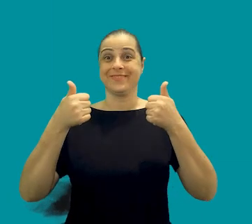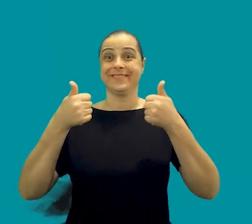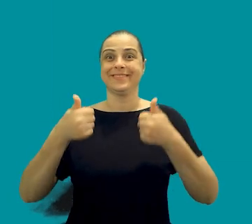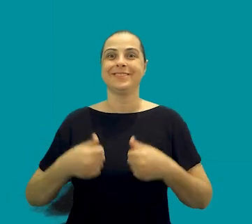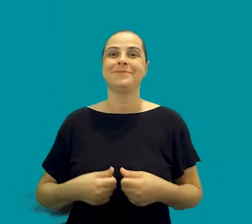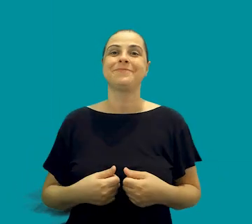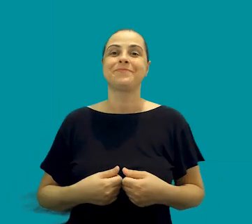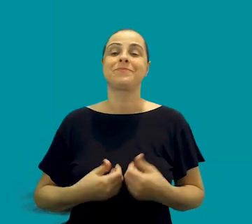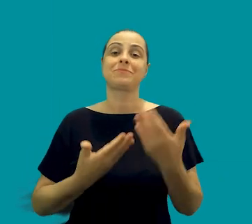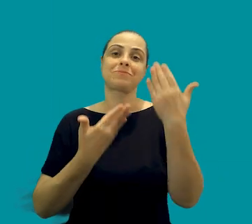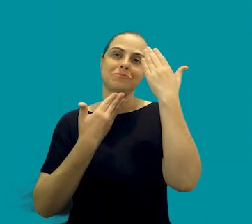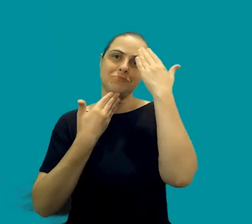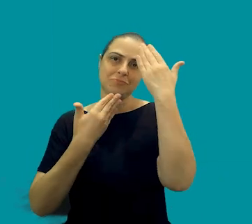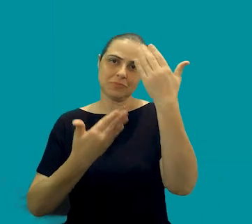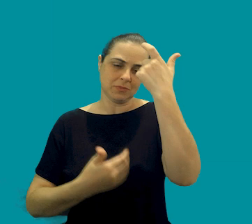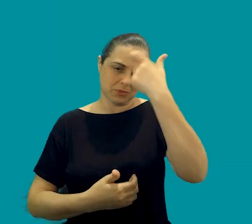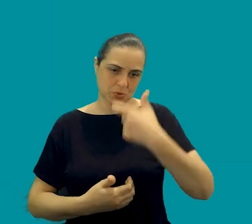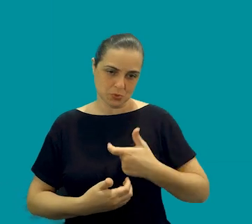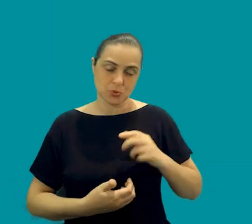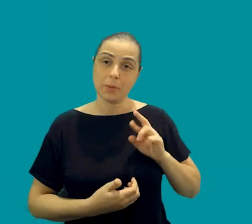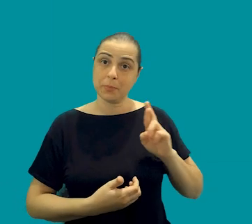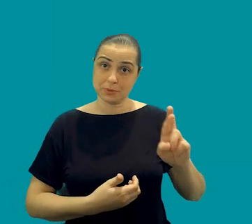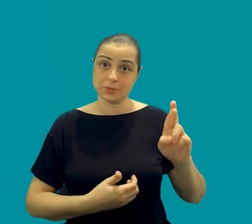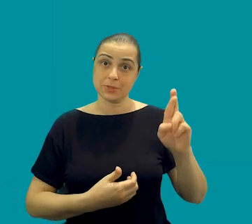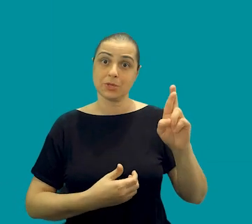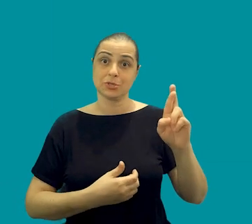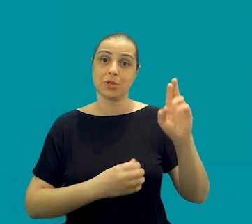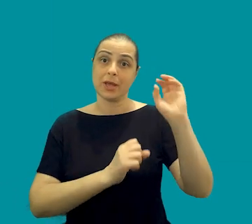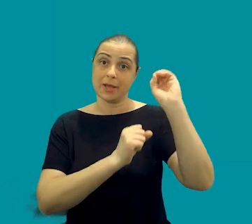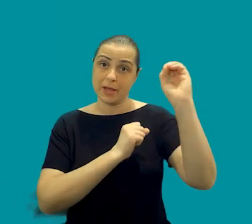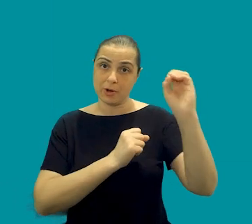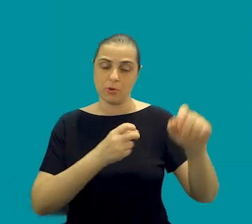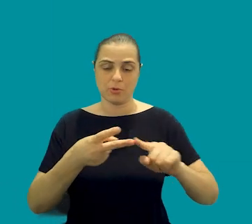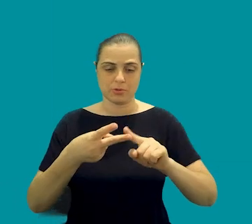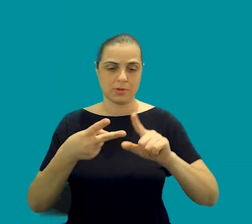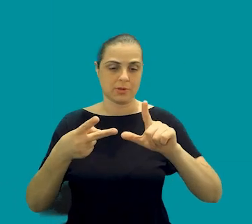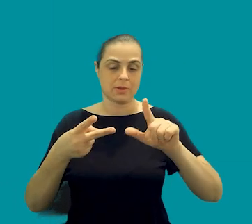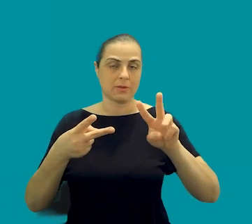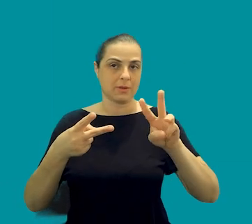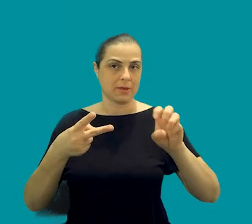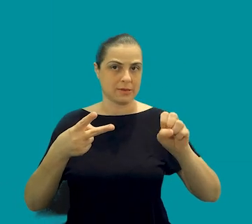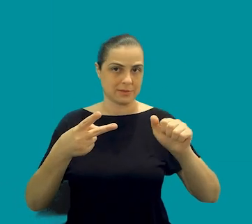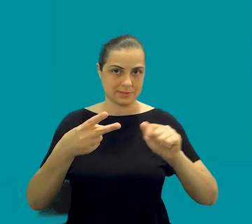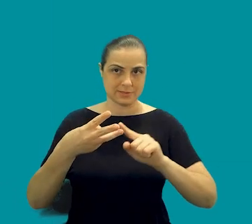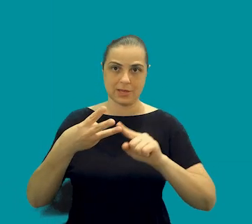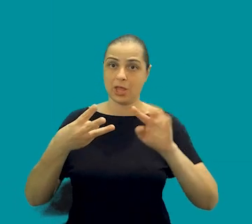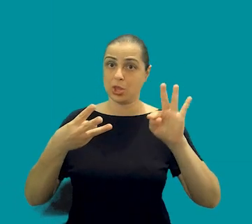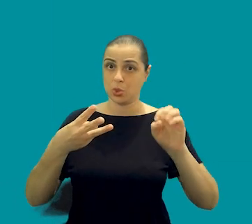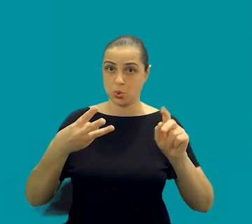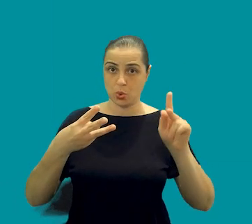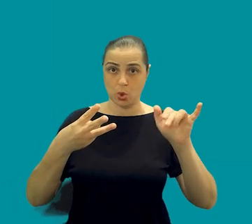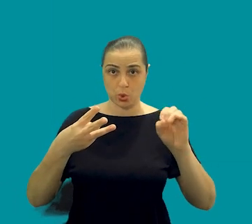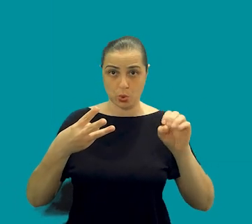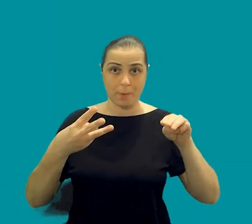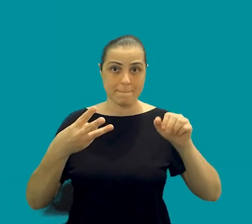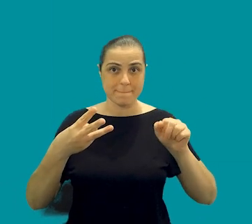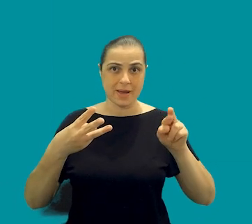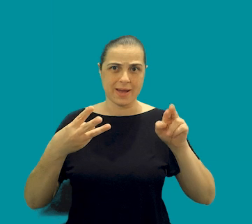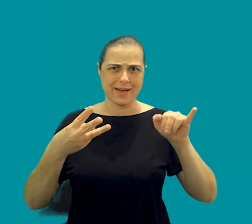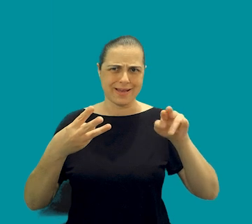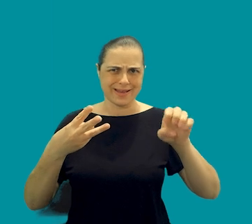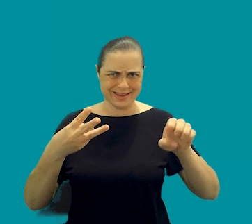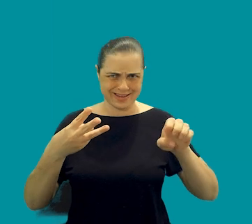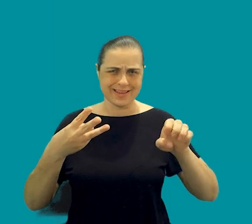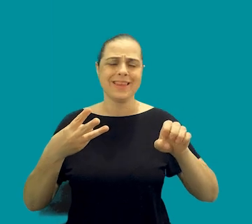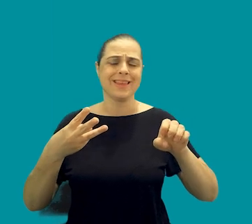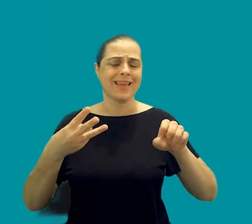E aí eu queria agradecer, em nome de Carlotas, da LWSA, da TOC, que são empresas que apoiam muito vocês, do